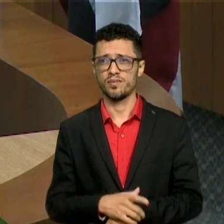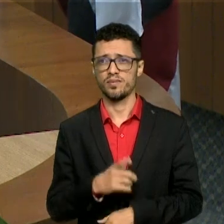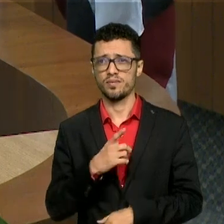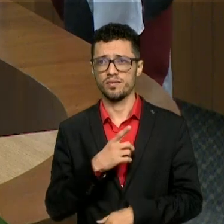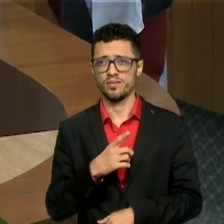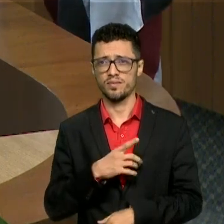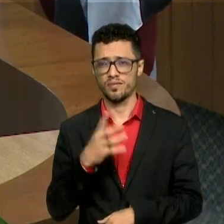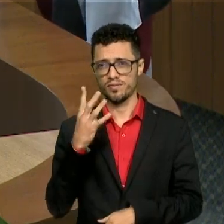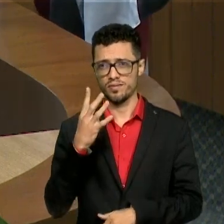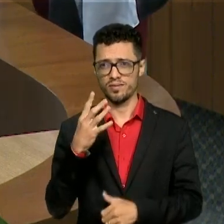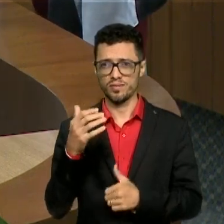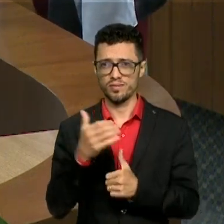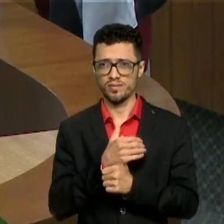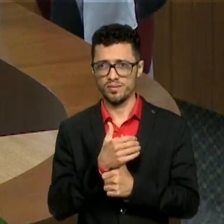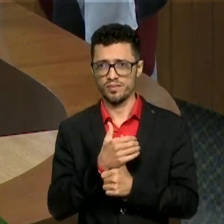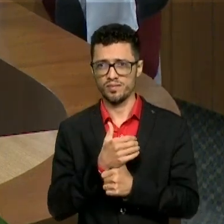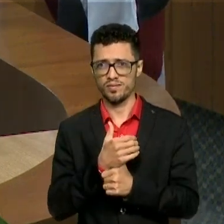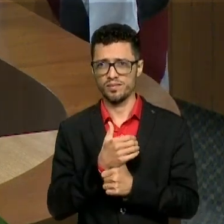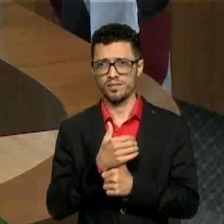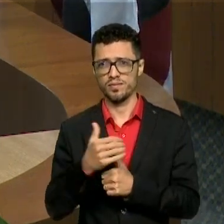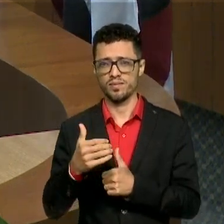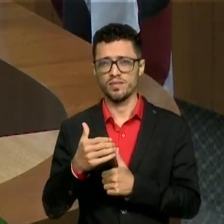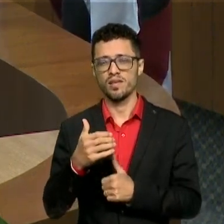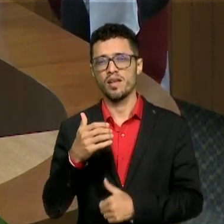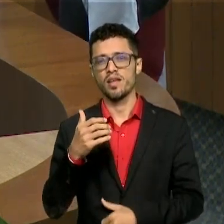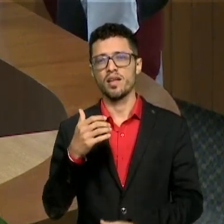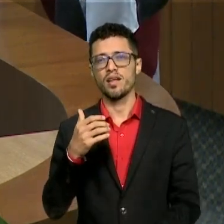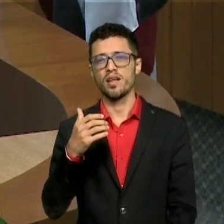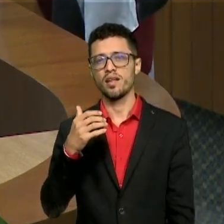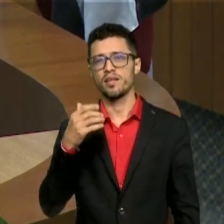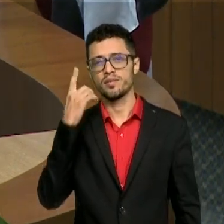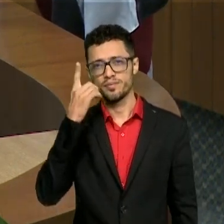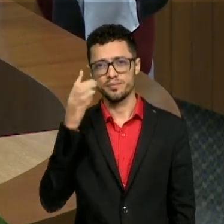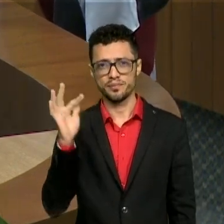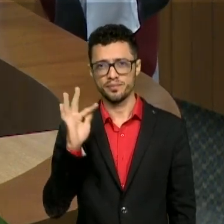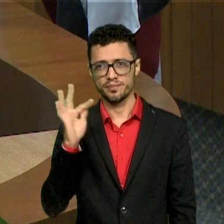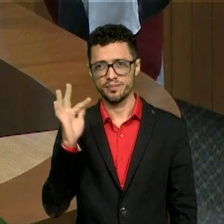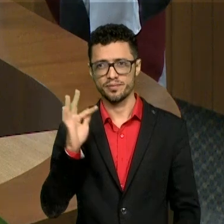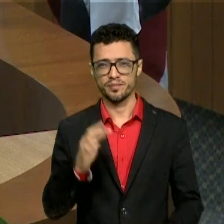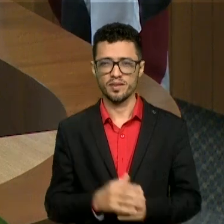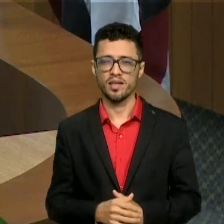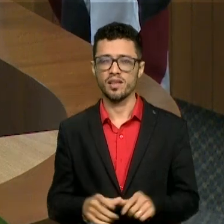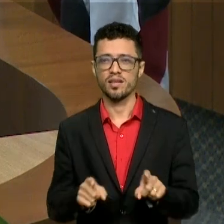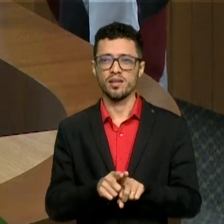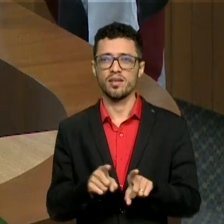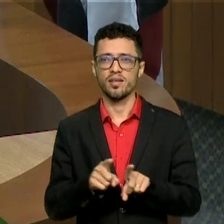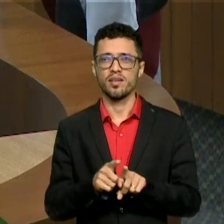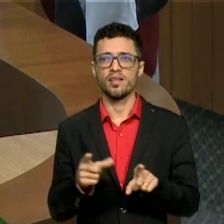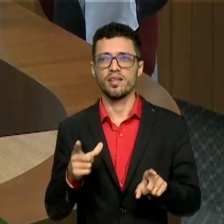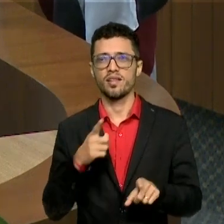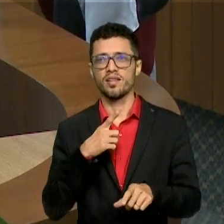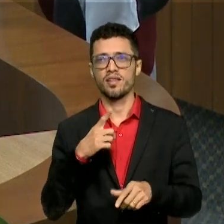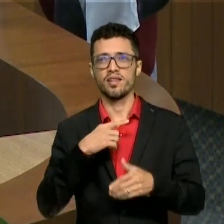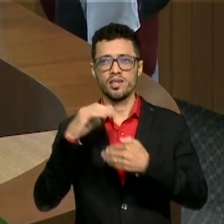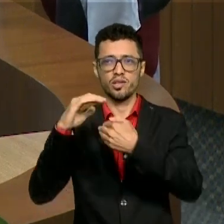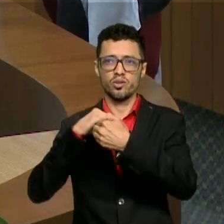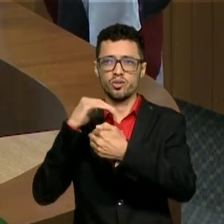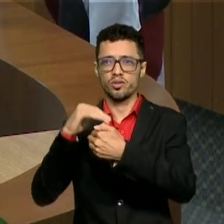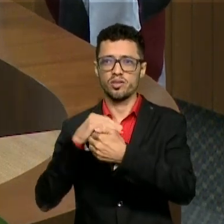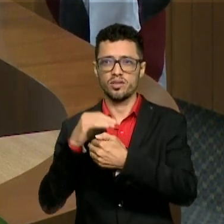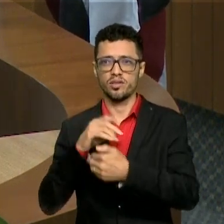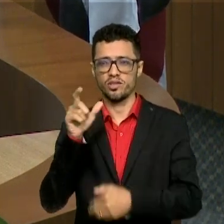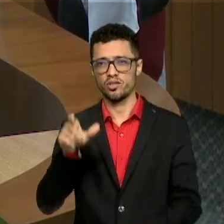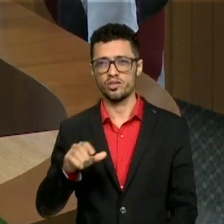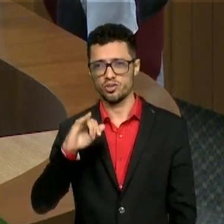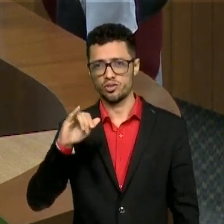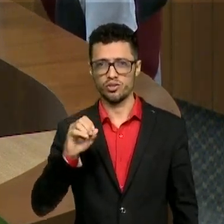César Bandeira, o meu amigo ex-deputado e atual conselheiro do Tribunal de Contas do Estado, Jorge Pavão,